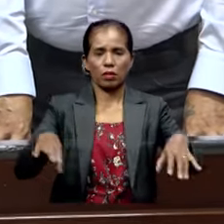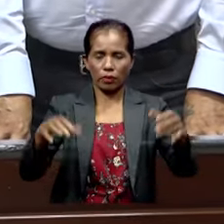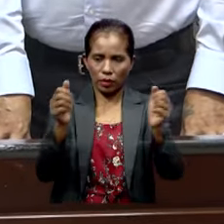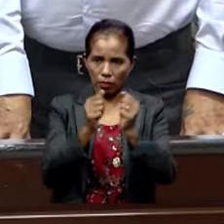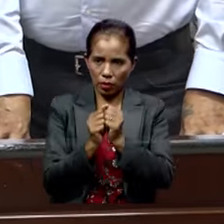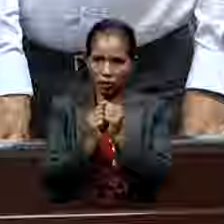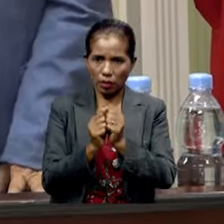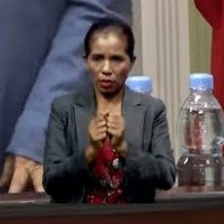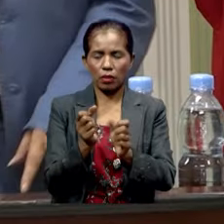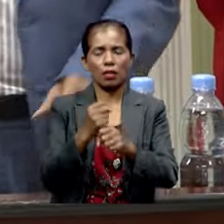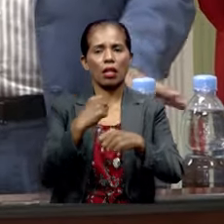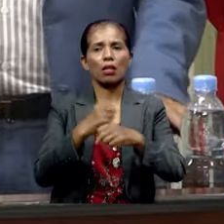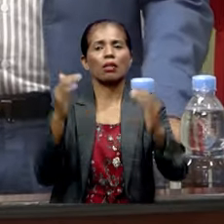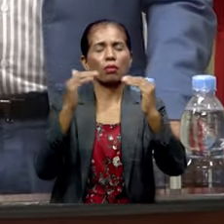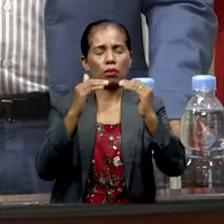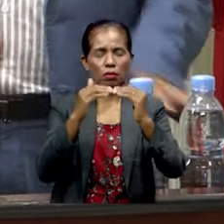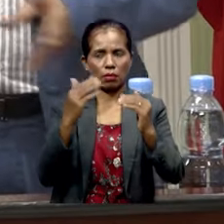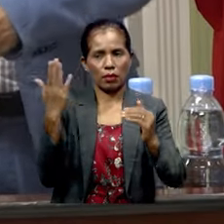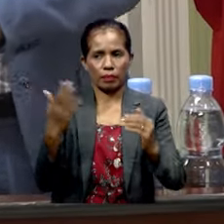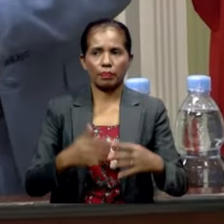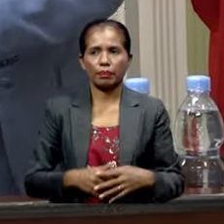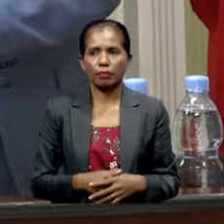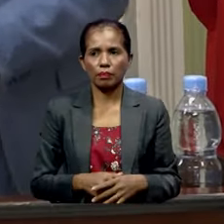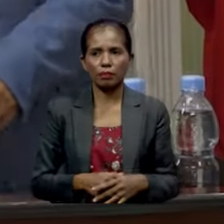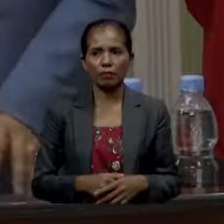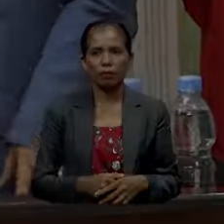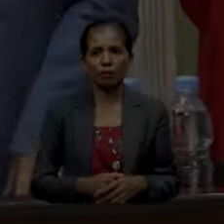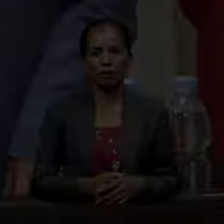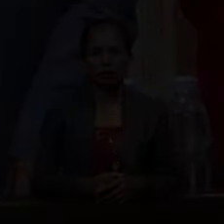atu realiza fórum refere. Adair Tusimenes, bem-vindo Simenes, Yemen.